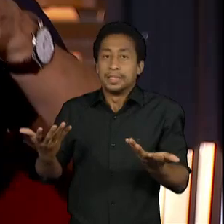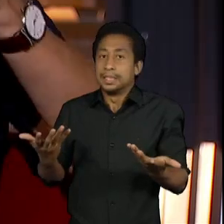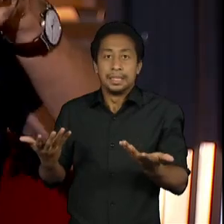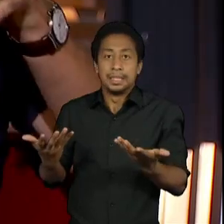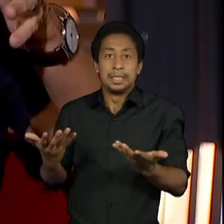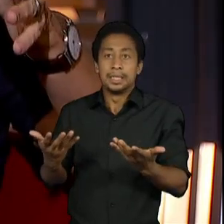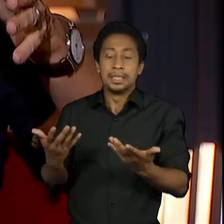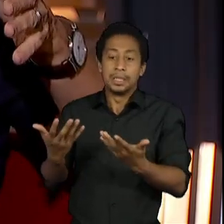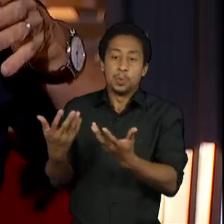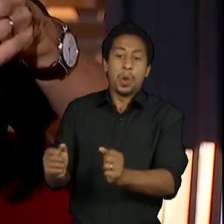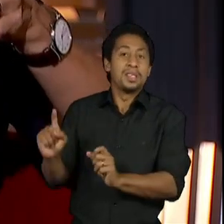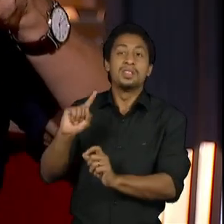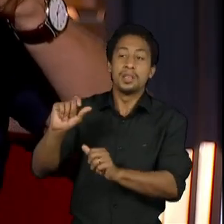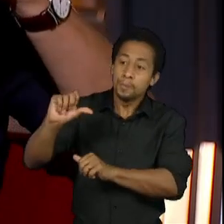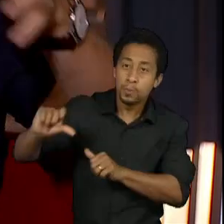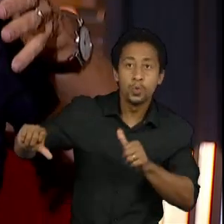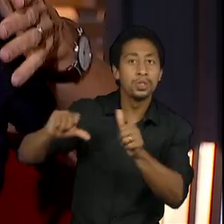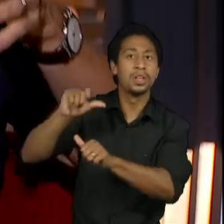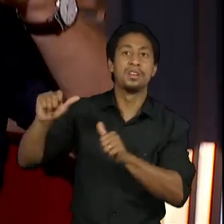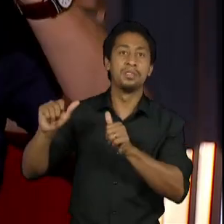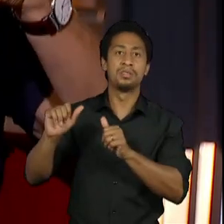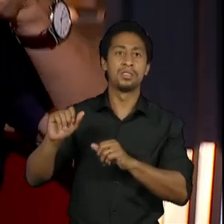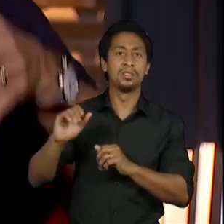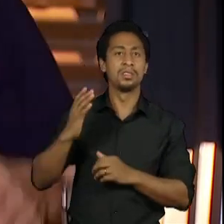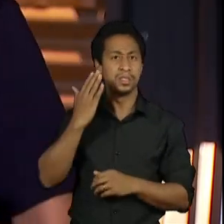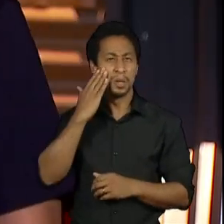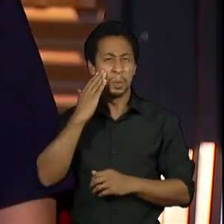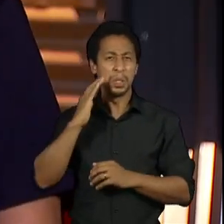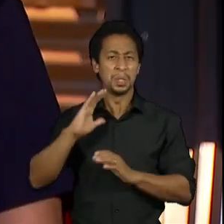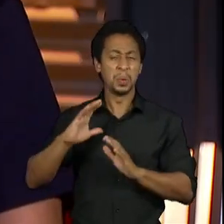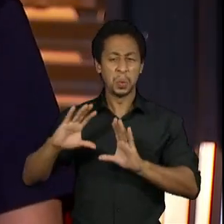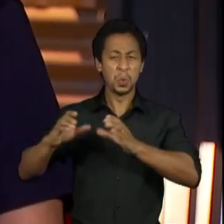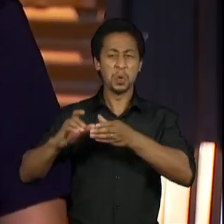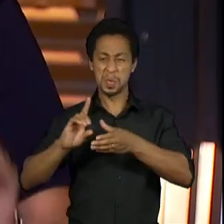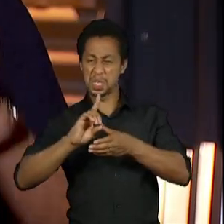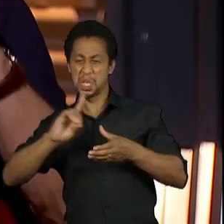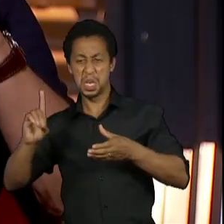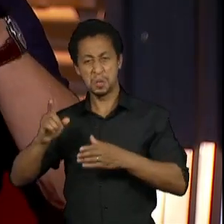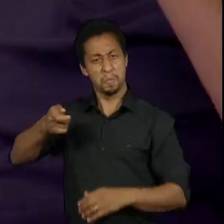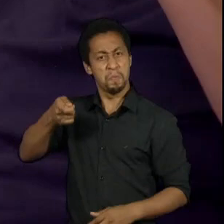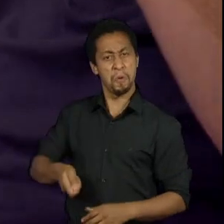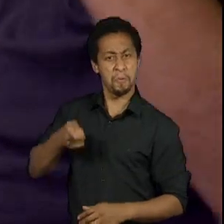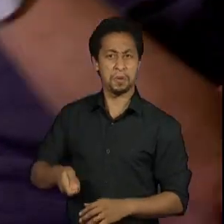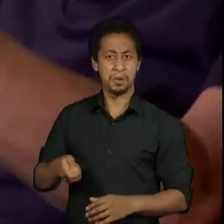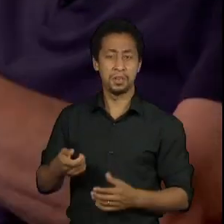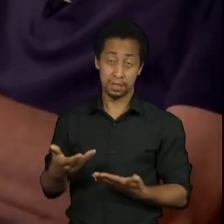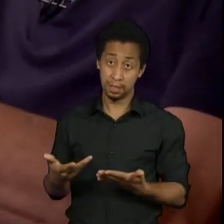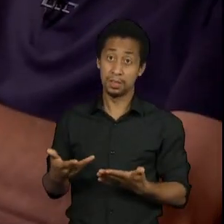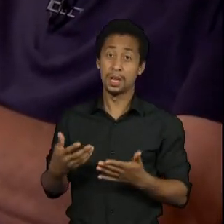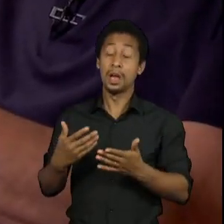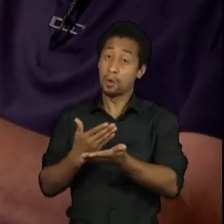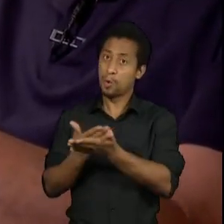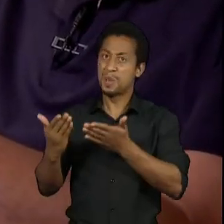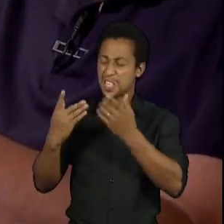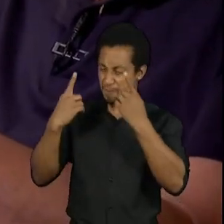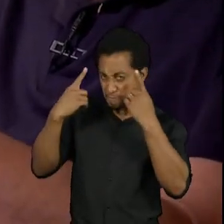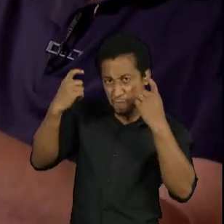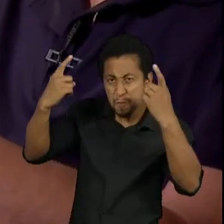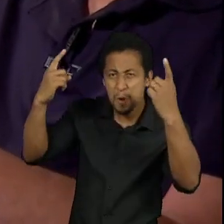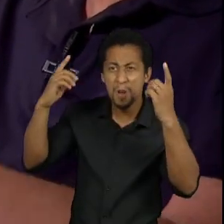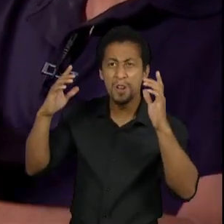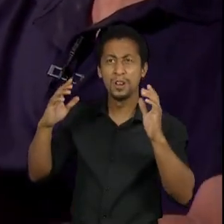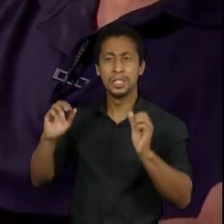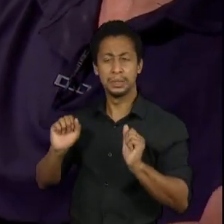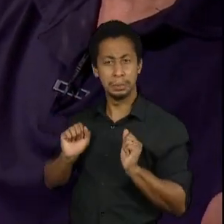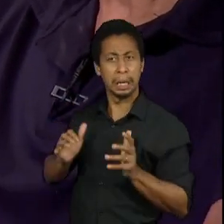extremadas e de extrema direita, que tem uma postura, passam a ter uma postura agressiva, né?